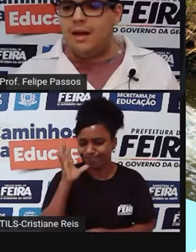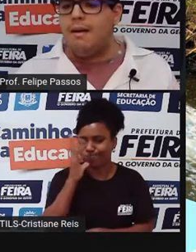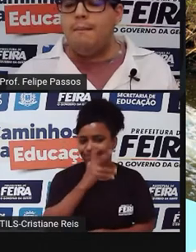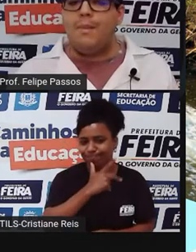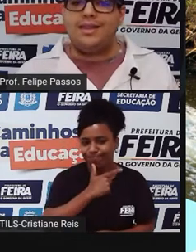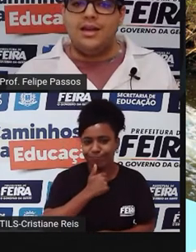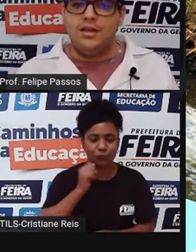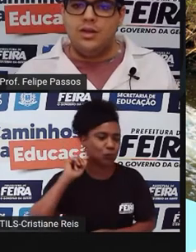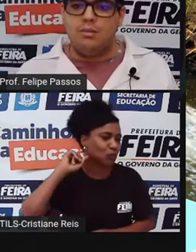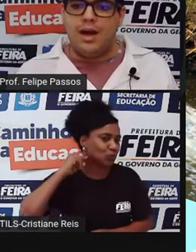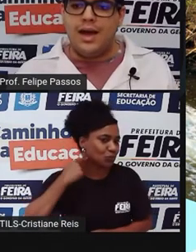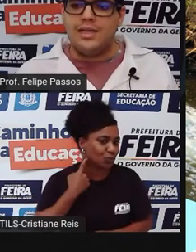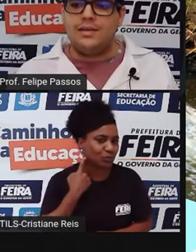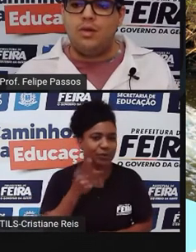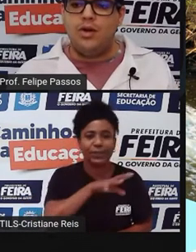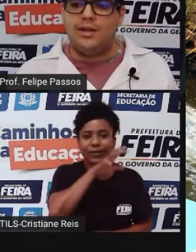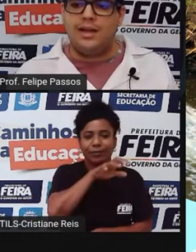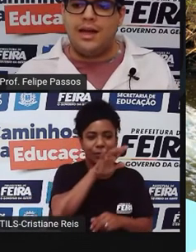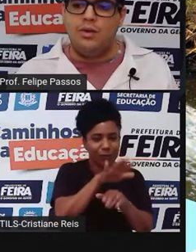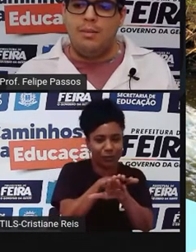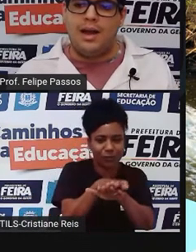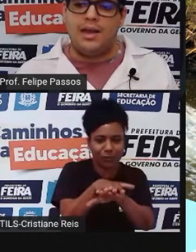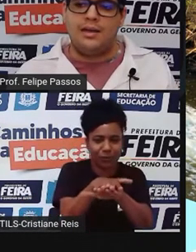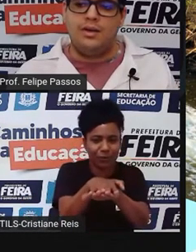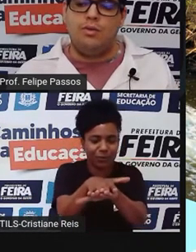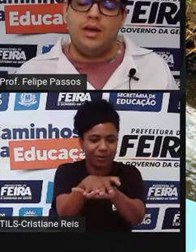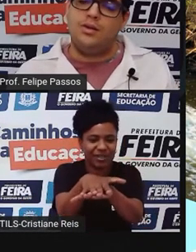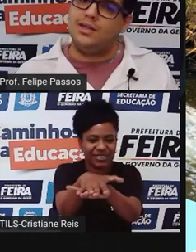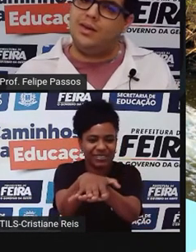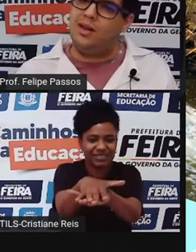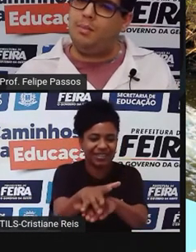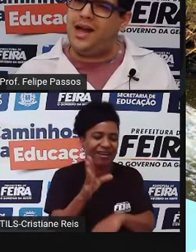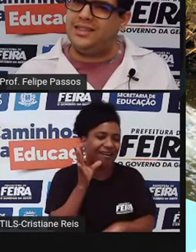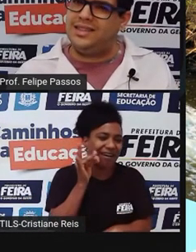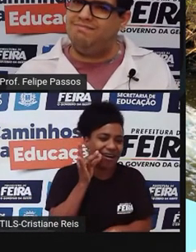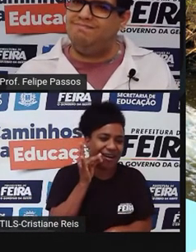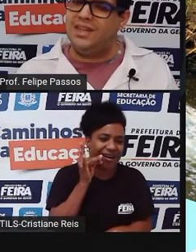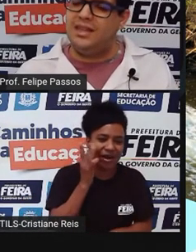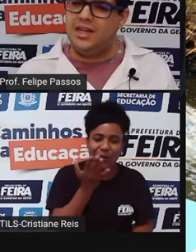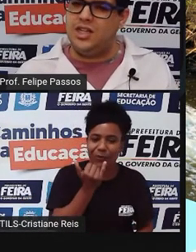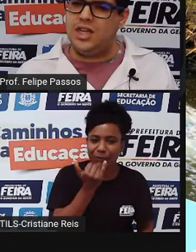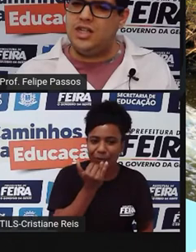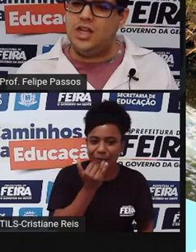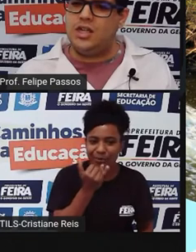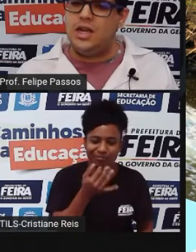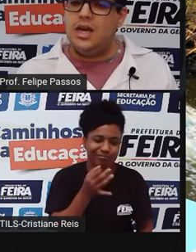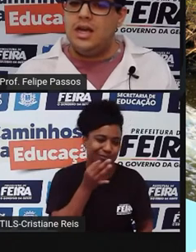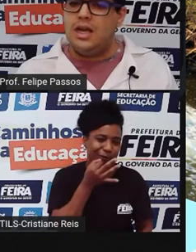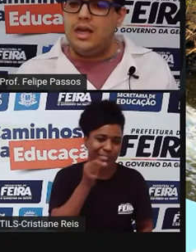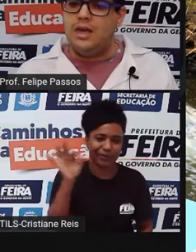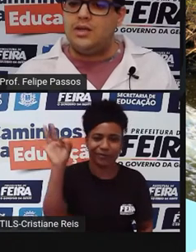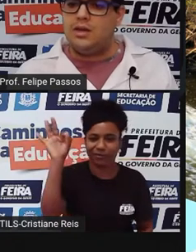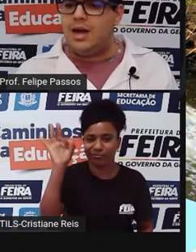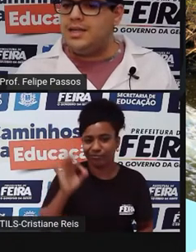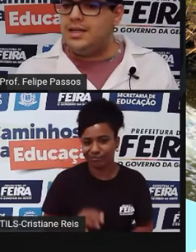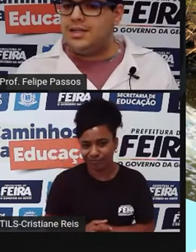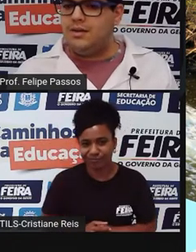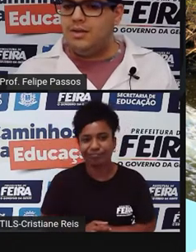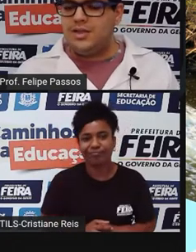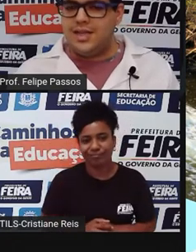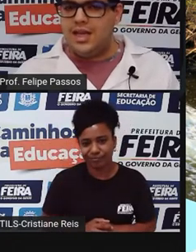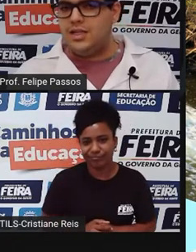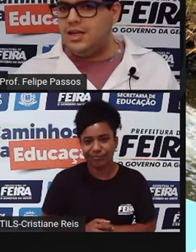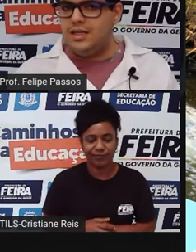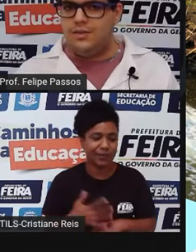está matando animais. Olha uma tartaruga marinha aqui comendo uma sacola plástica. Que triste, hein, gente? E os animais, eles